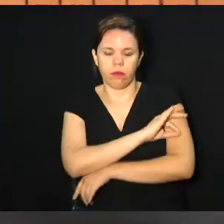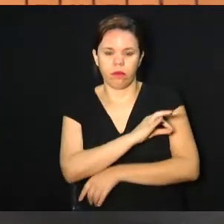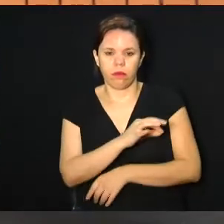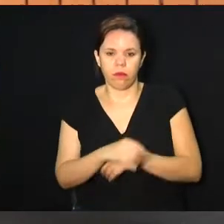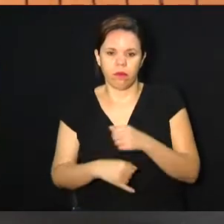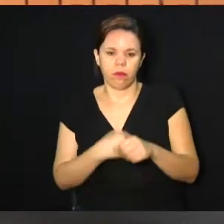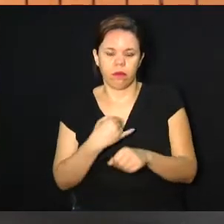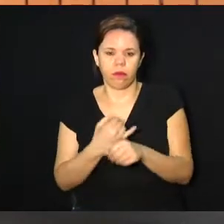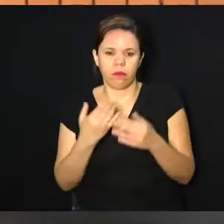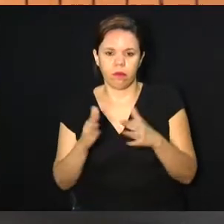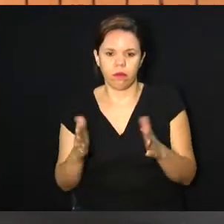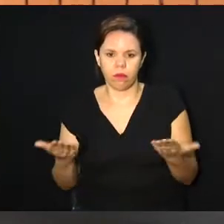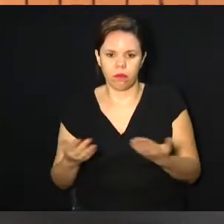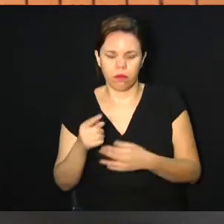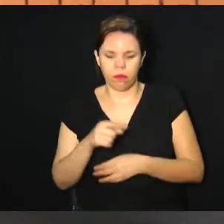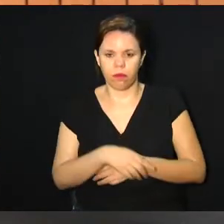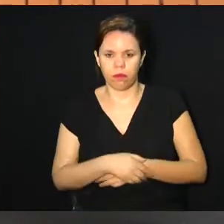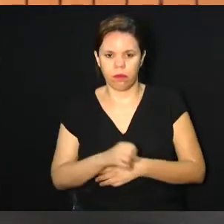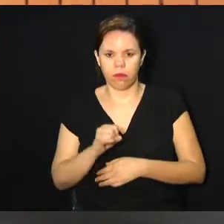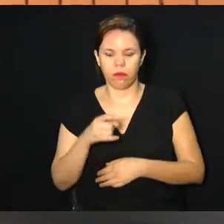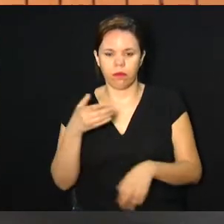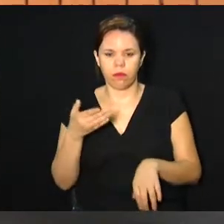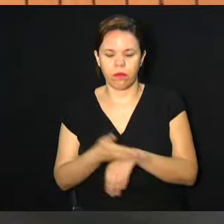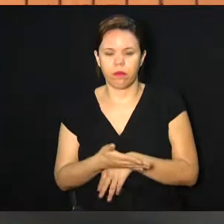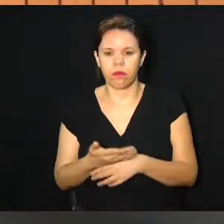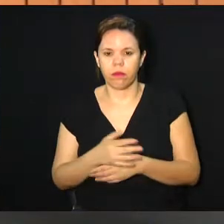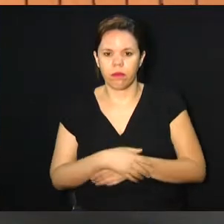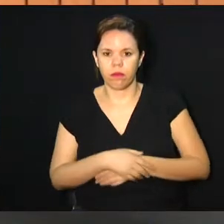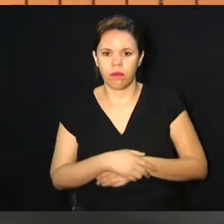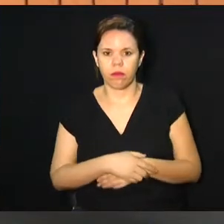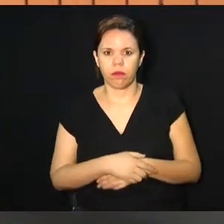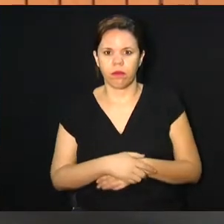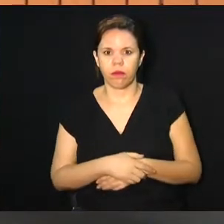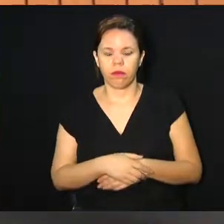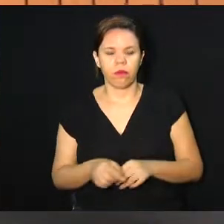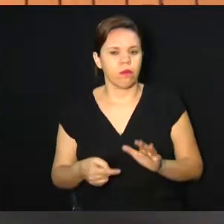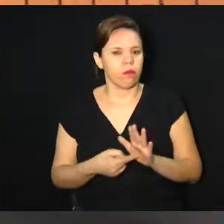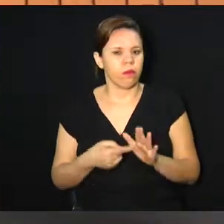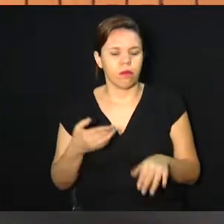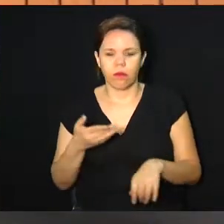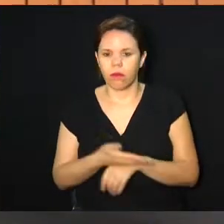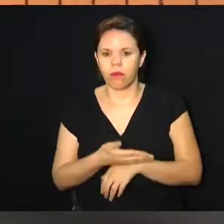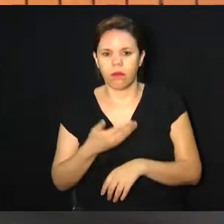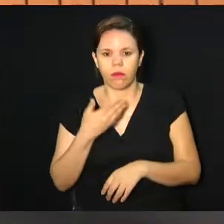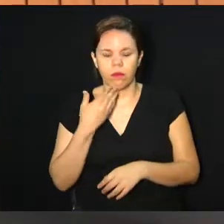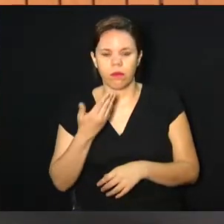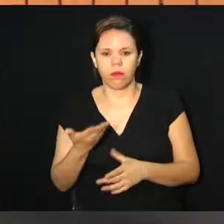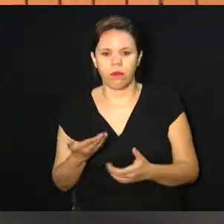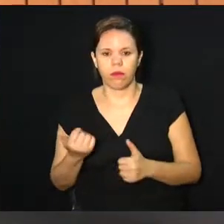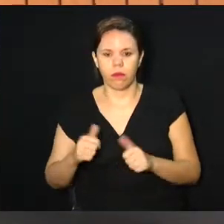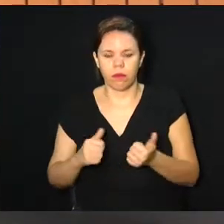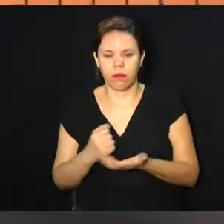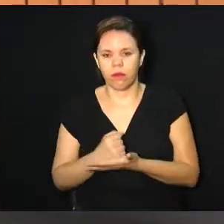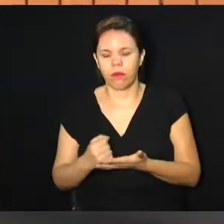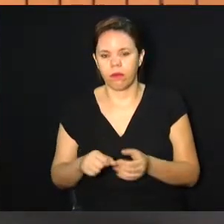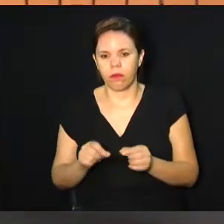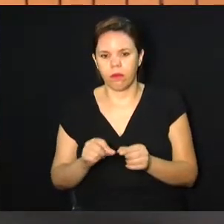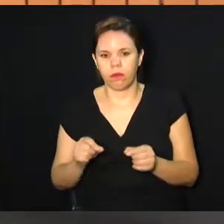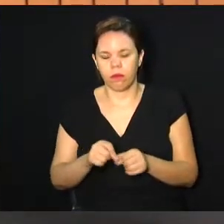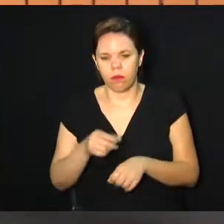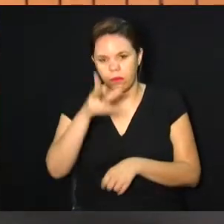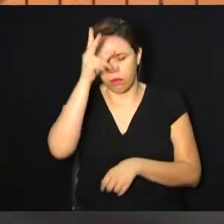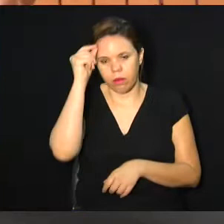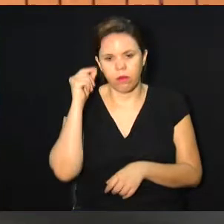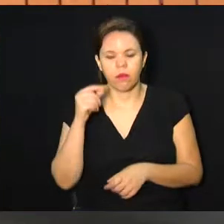ele aqui aberto agora, e se você entrar lá, não está fácil para você participar da licitação de transporte público,